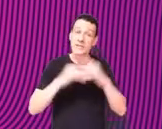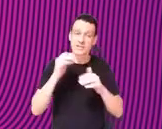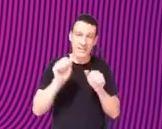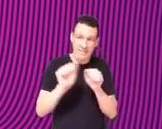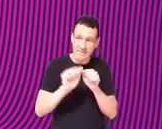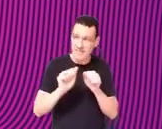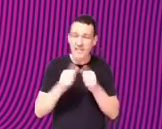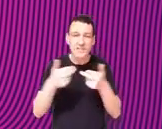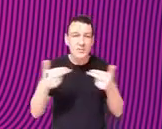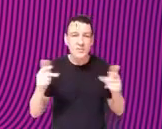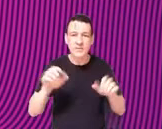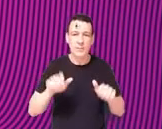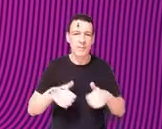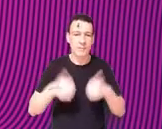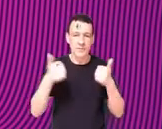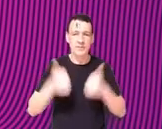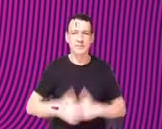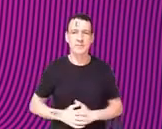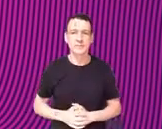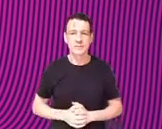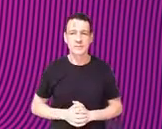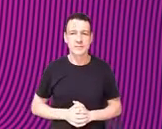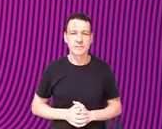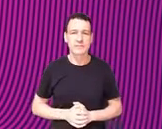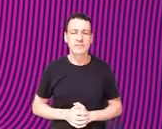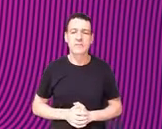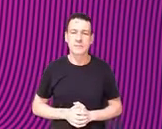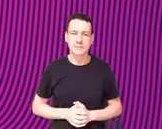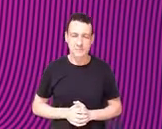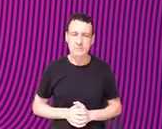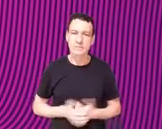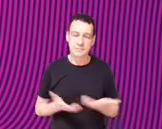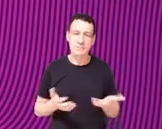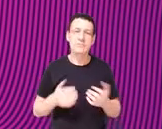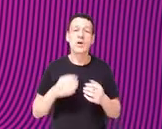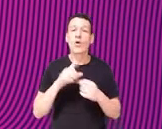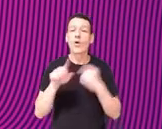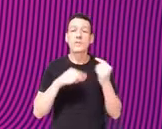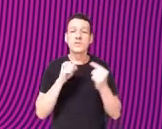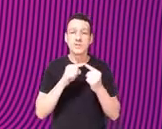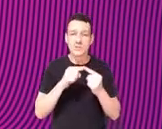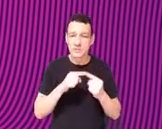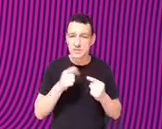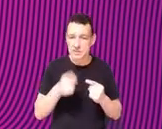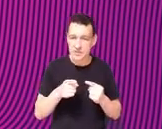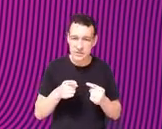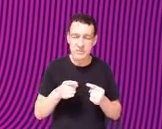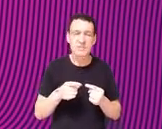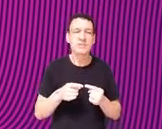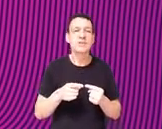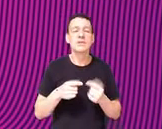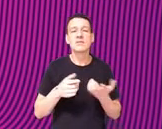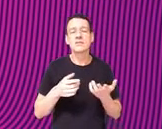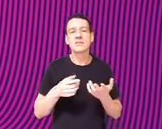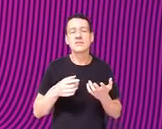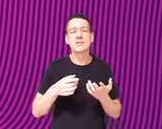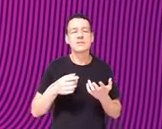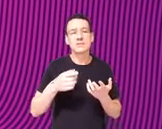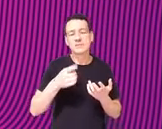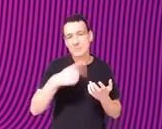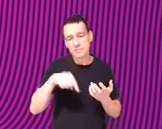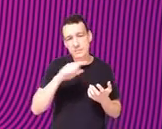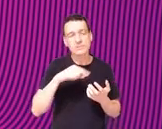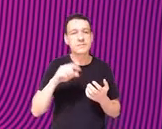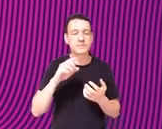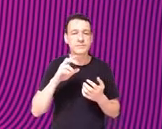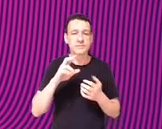aplicados. E, portanto, o objetivo destes roadmaps é, por um lado, assistir os líderes